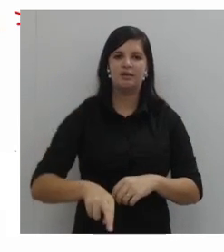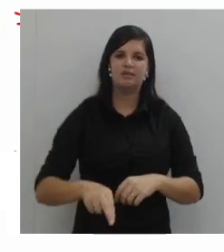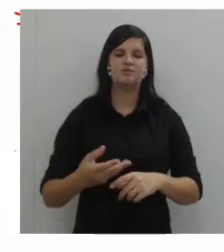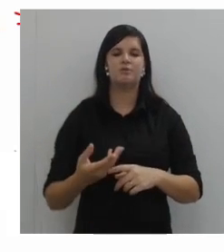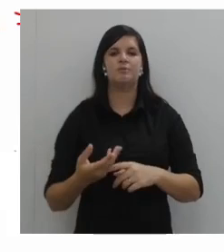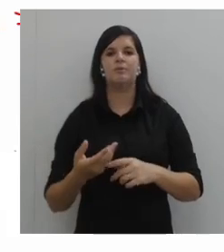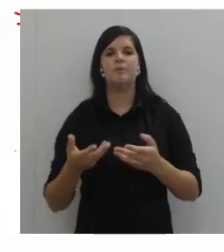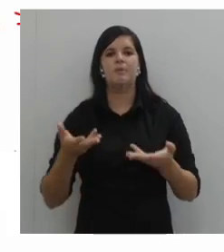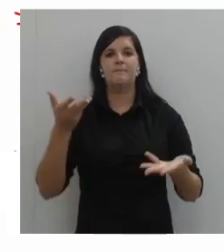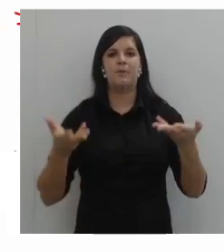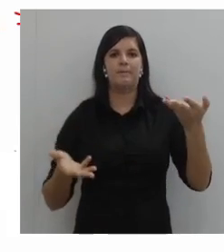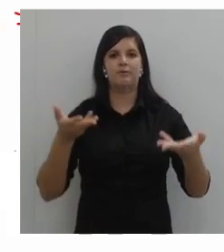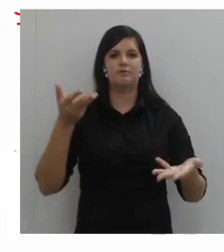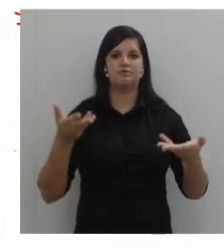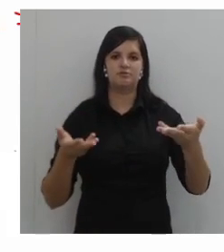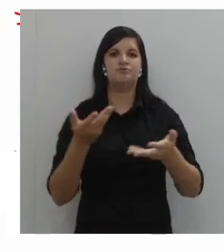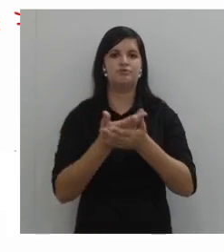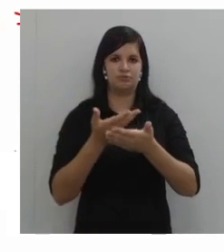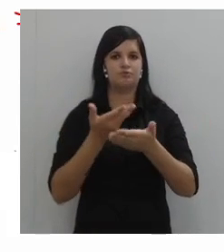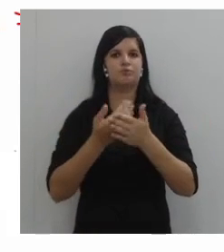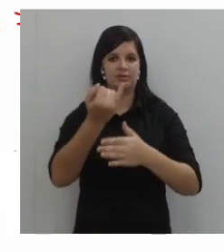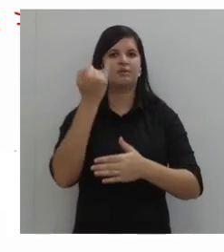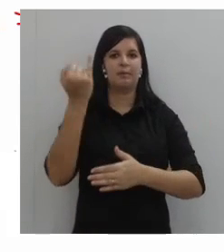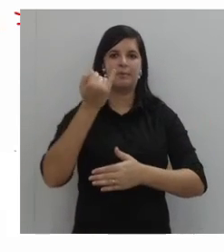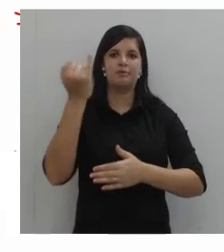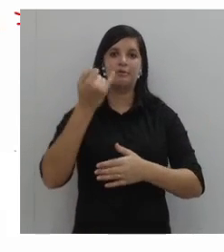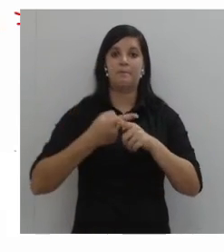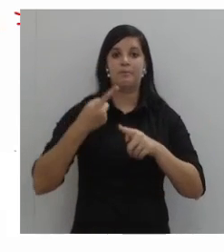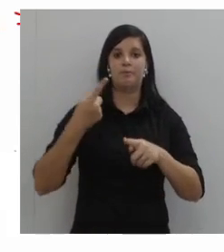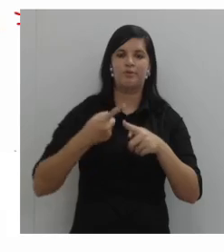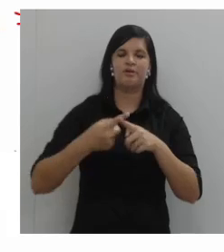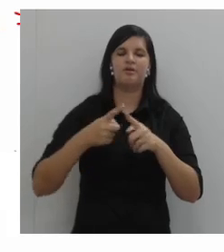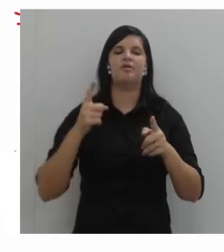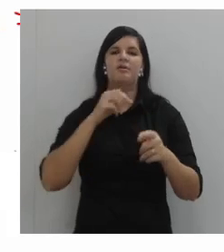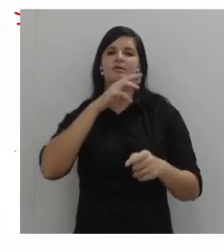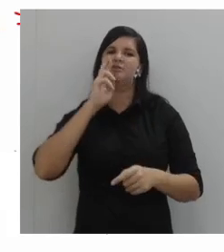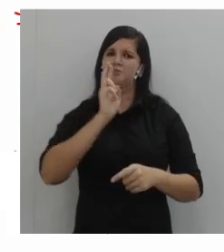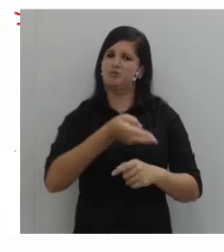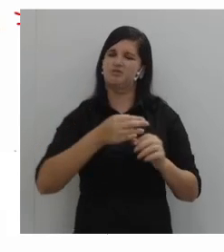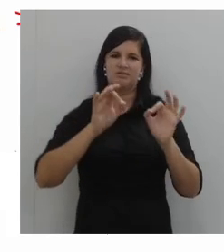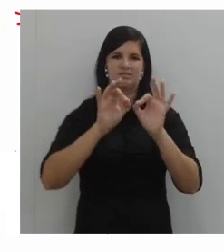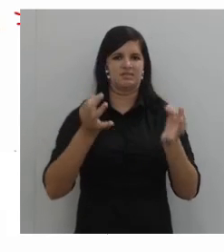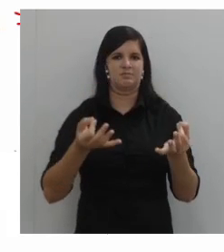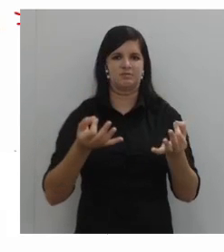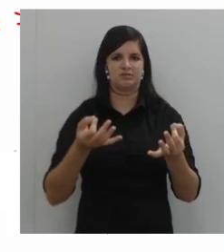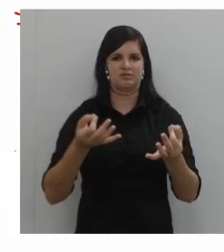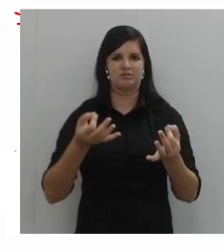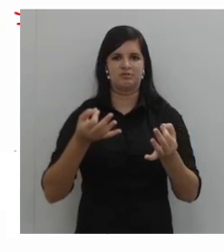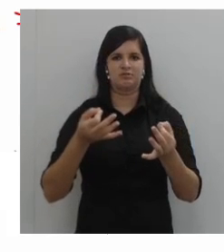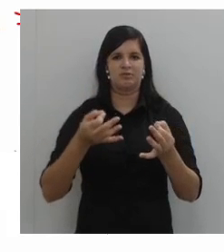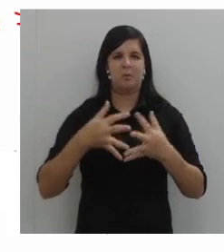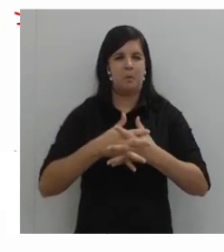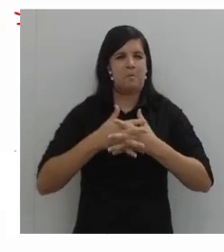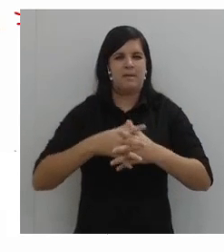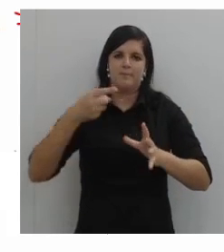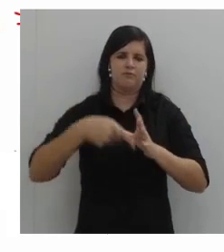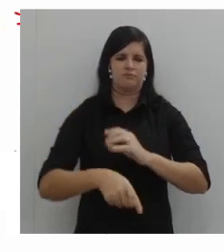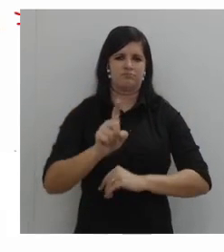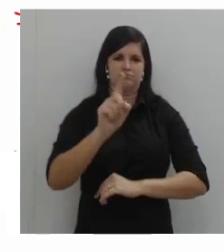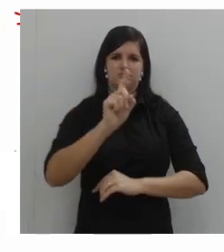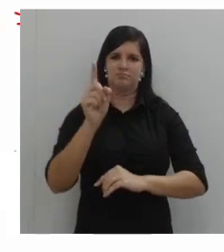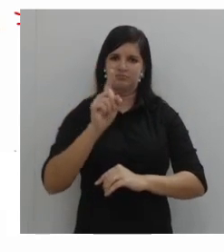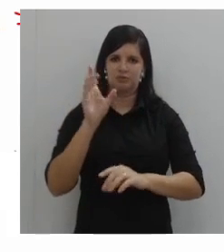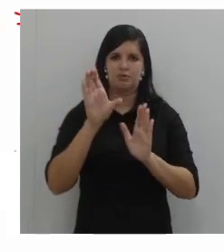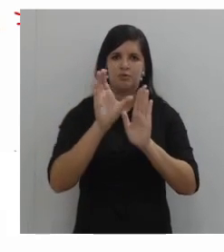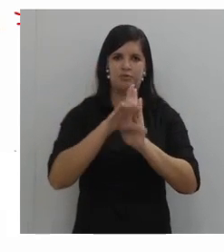e proporção. Então, estuda isso aí, e geralmente as questões são simples, né? Não são questões trabalhosas. E o conceito de